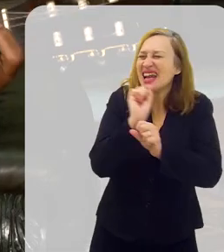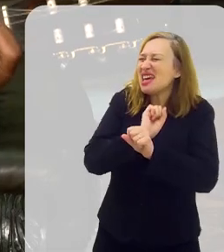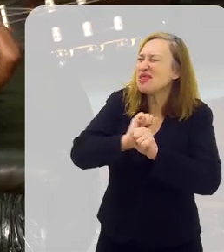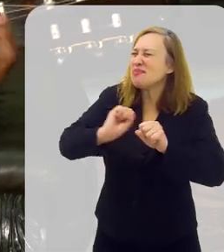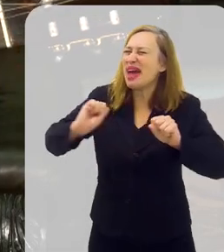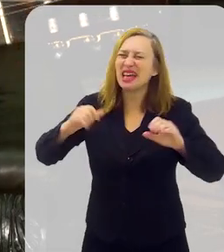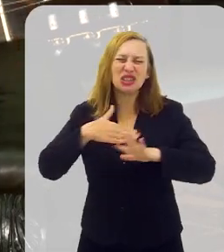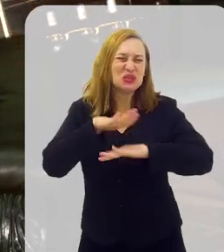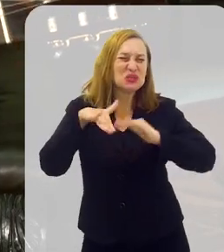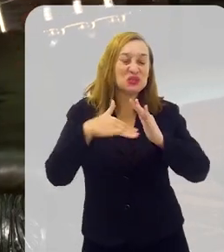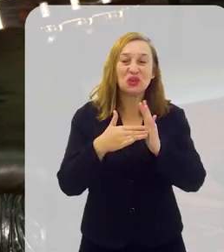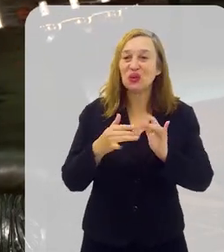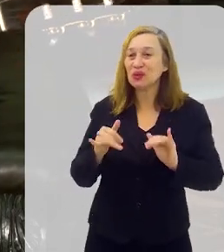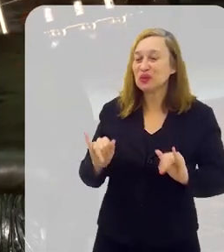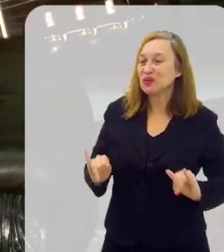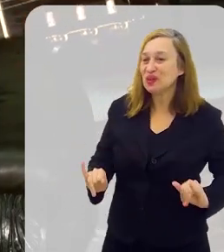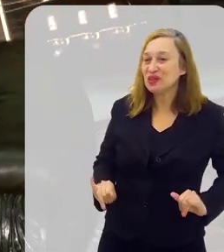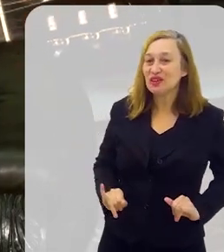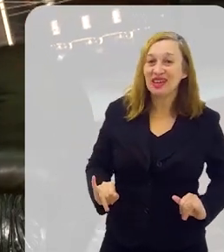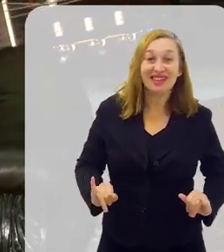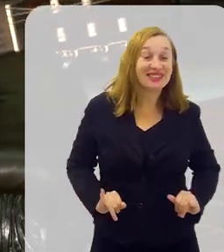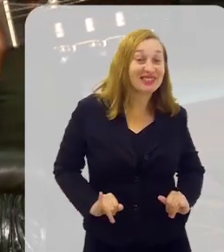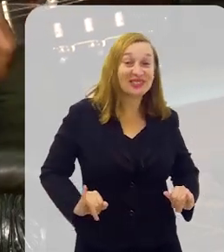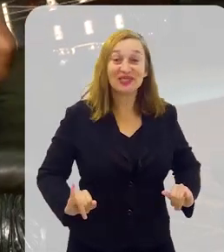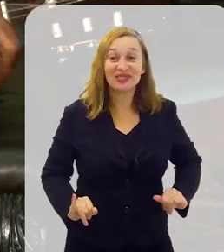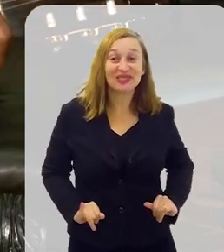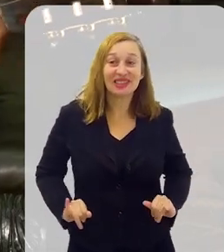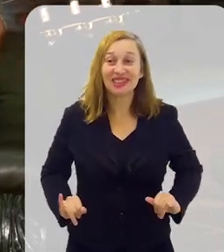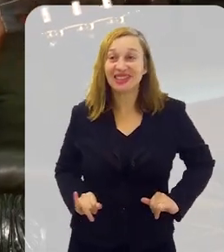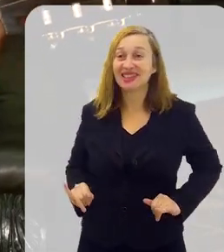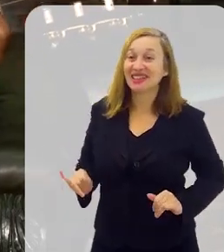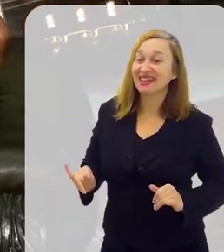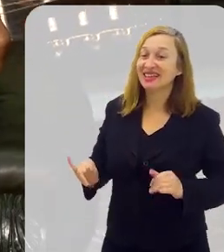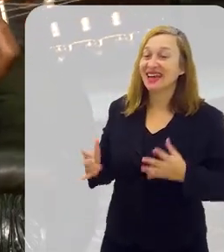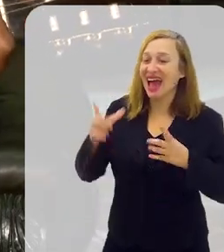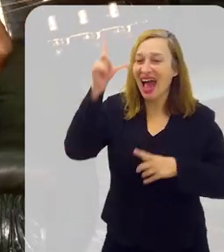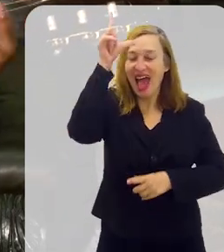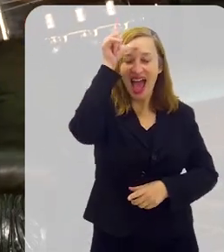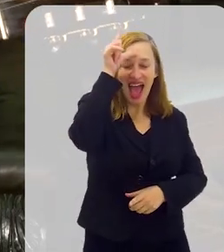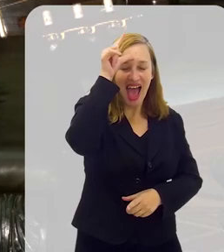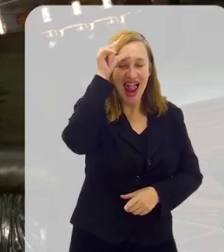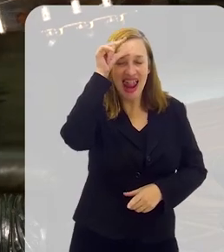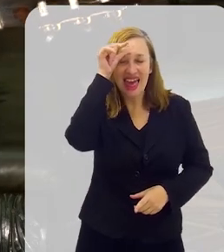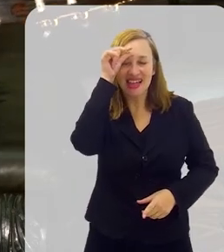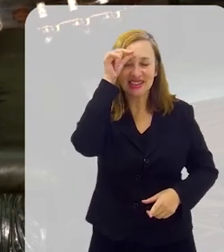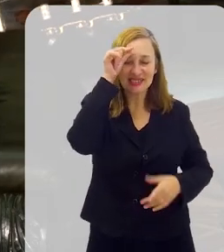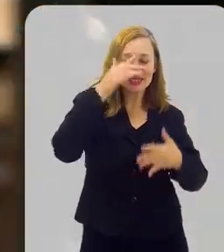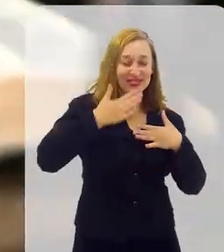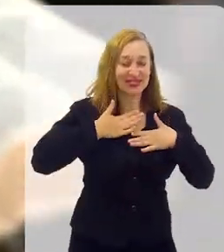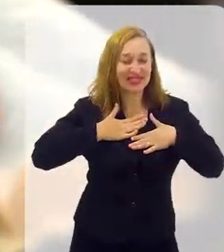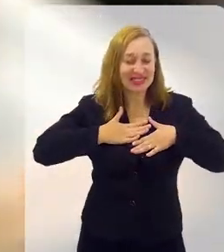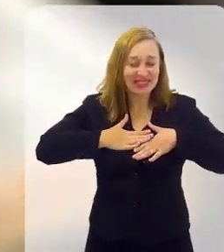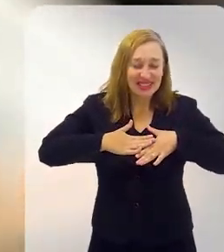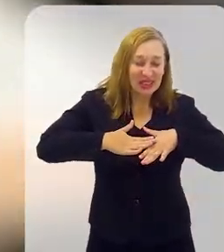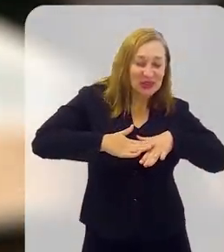sou grato pelo seu amor. Meu Deus! Que traz paz, reprime toda